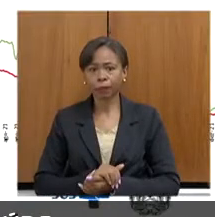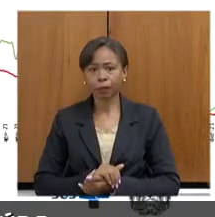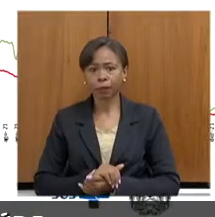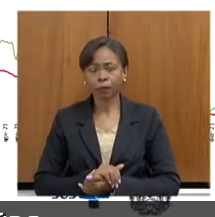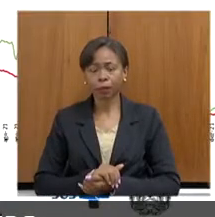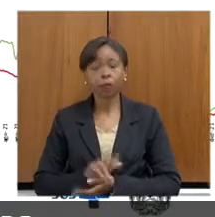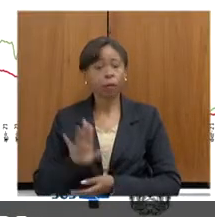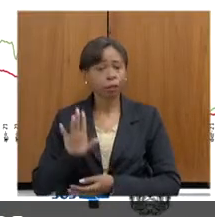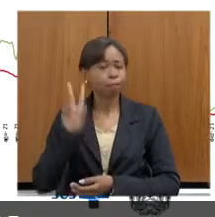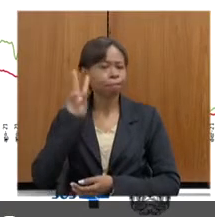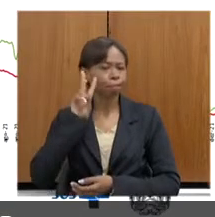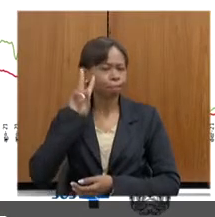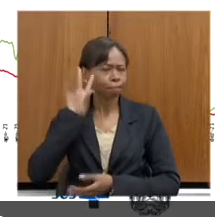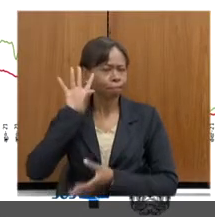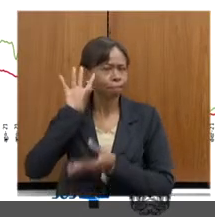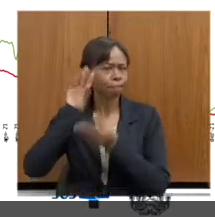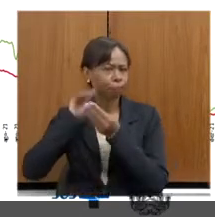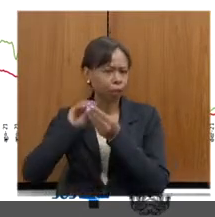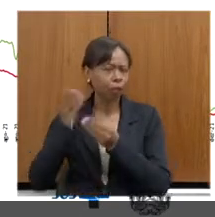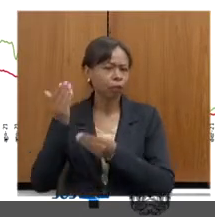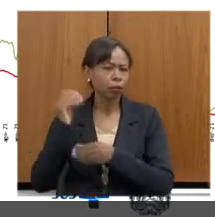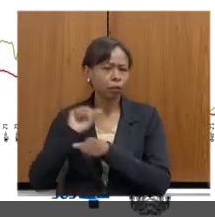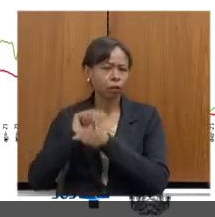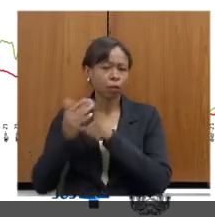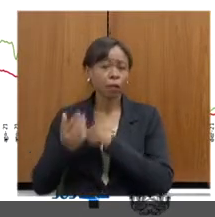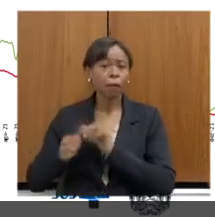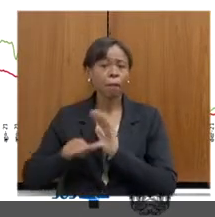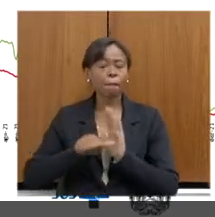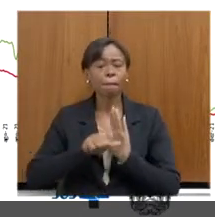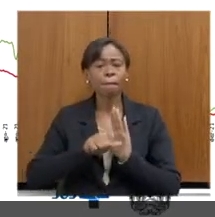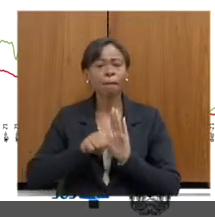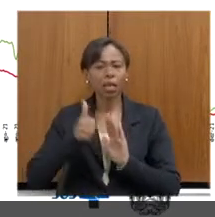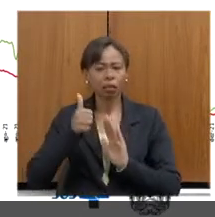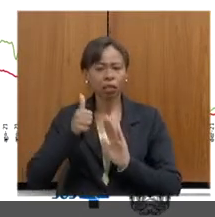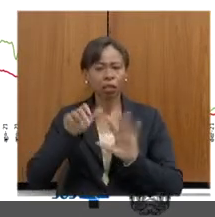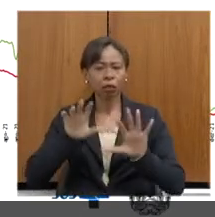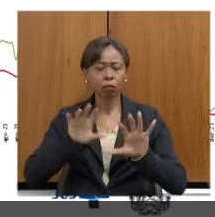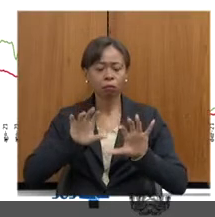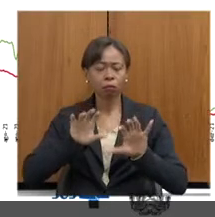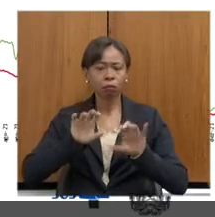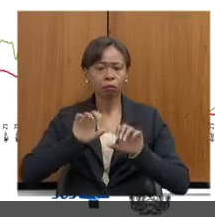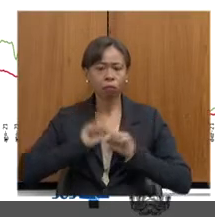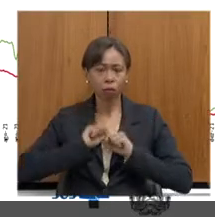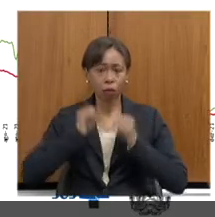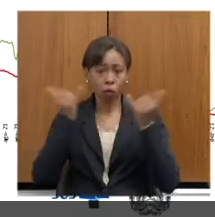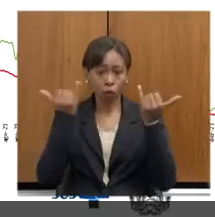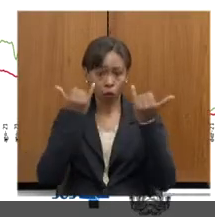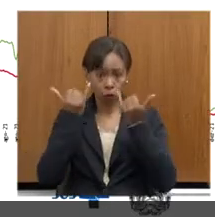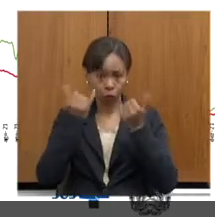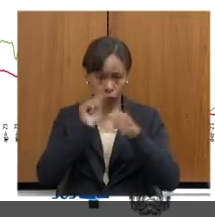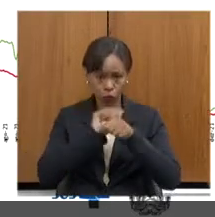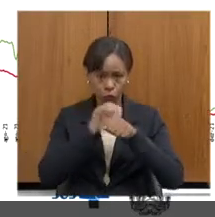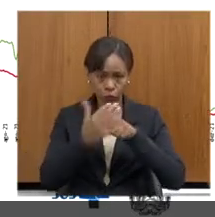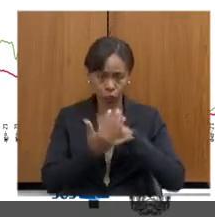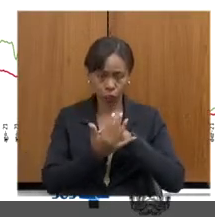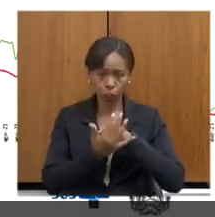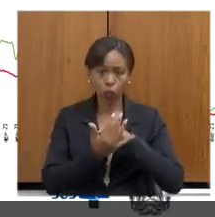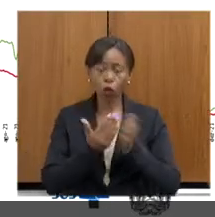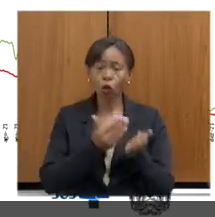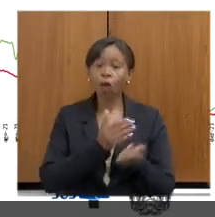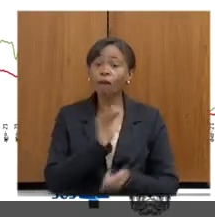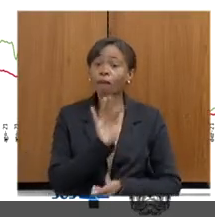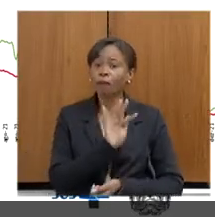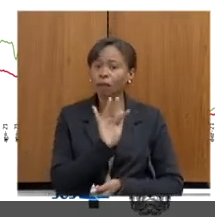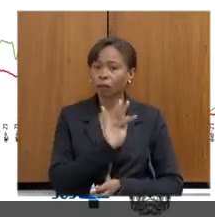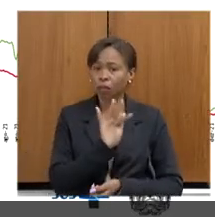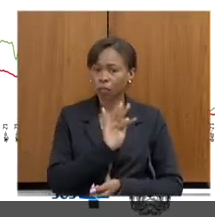da cor vídeo é o primeiro diagnóstico aí foi feito no comecinho do ano em fevereiro aqui em Belo Horizonte